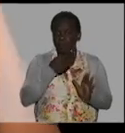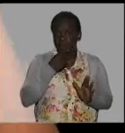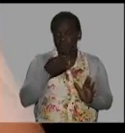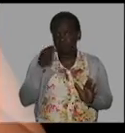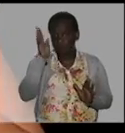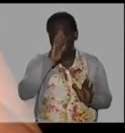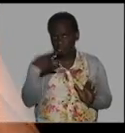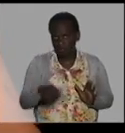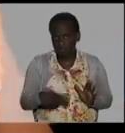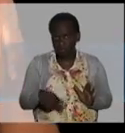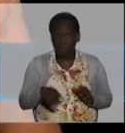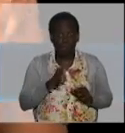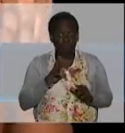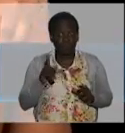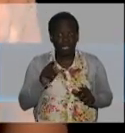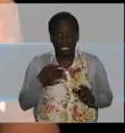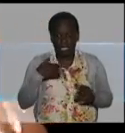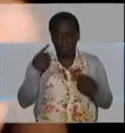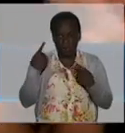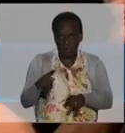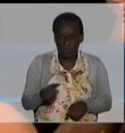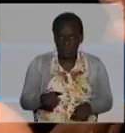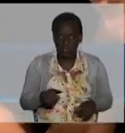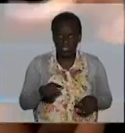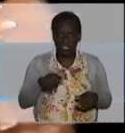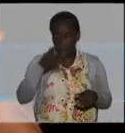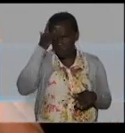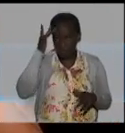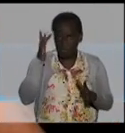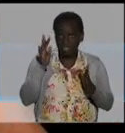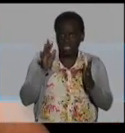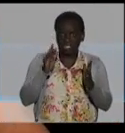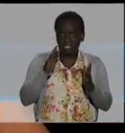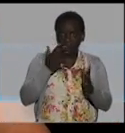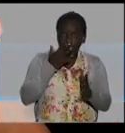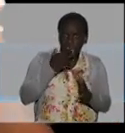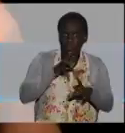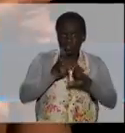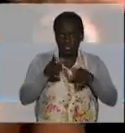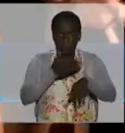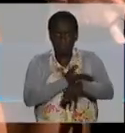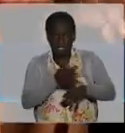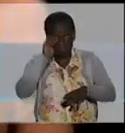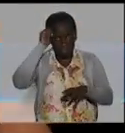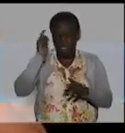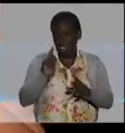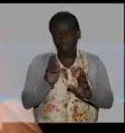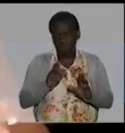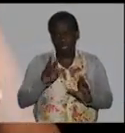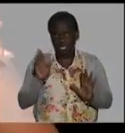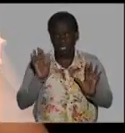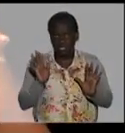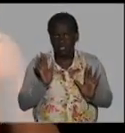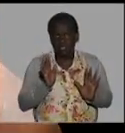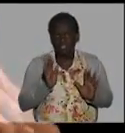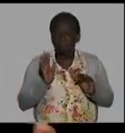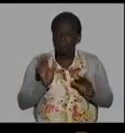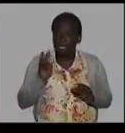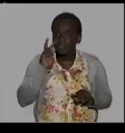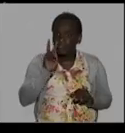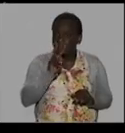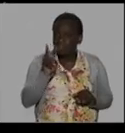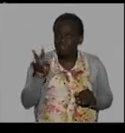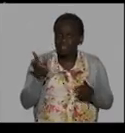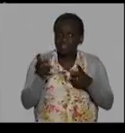clássico brasileiro, assim. Isso não quer dizer que eu seja contra relacionamentos interraciais ou coisa do tipo. Não é isso que a gente Mas